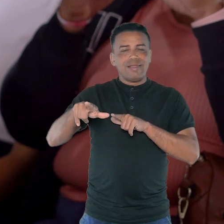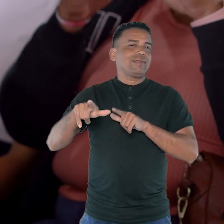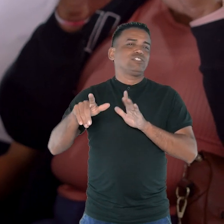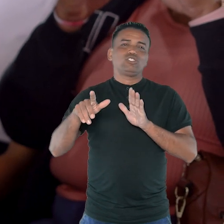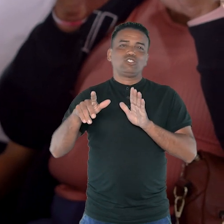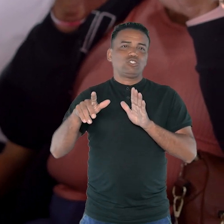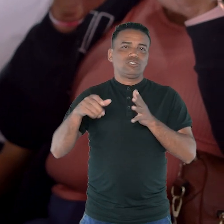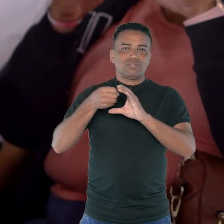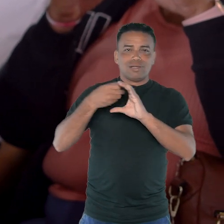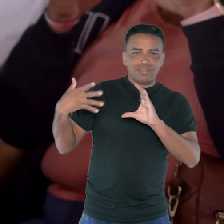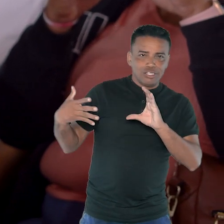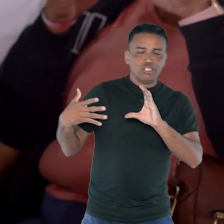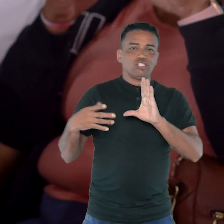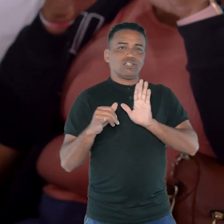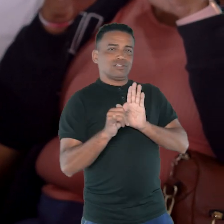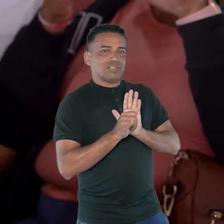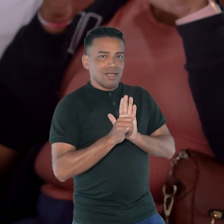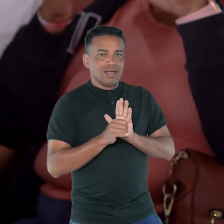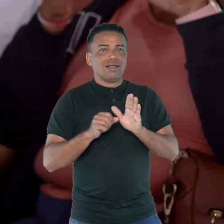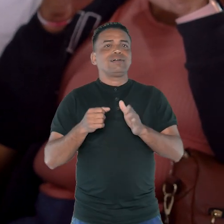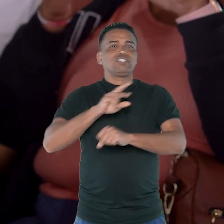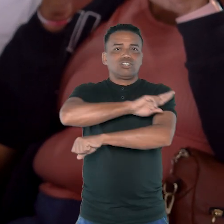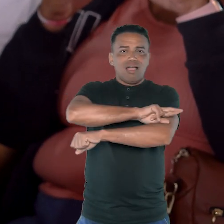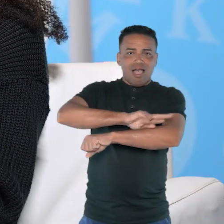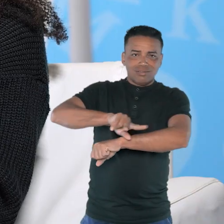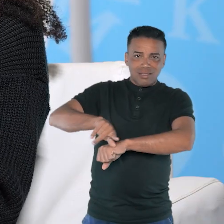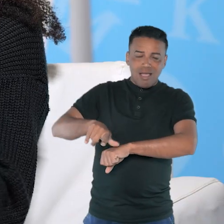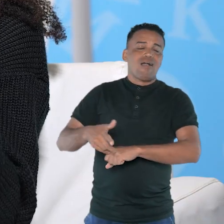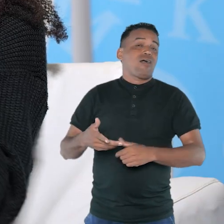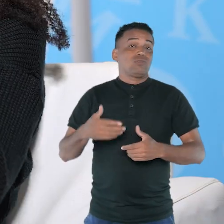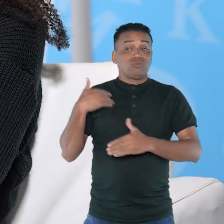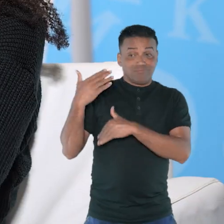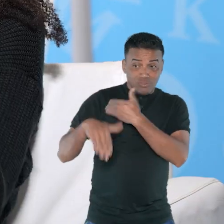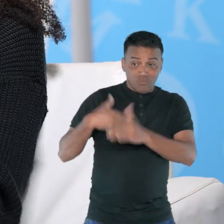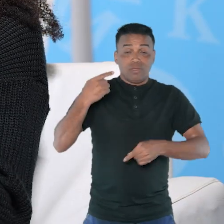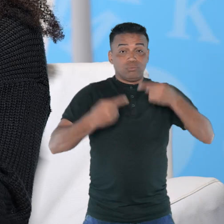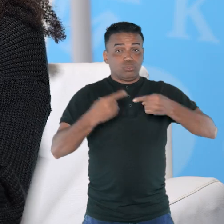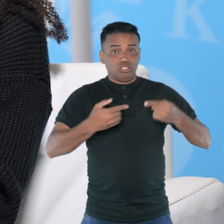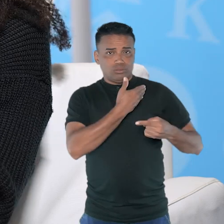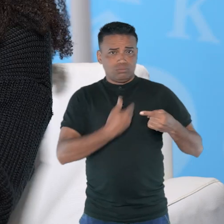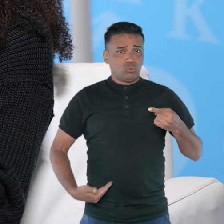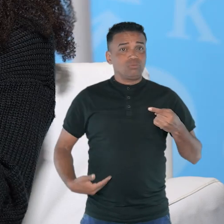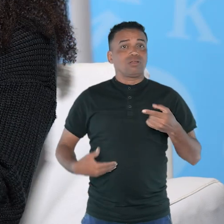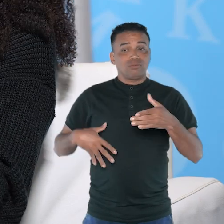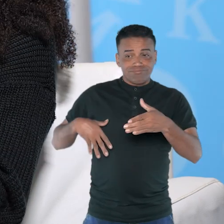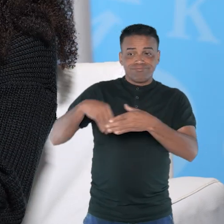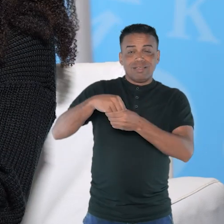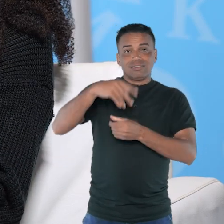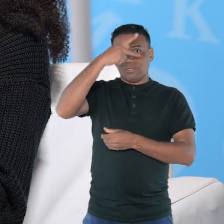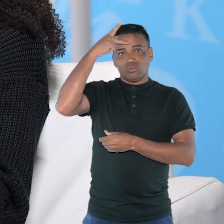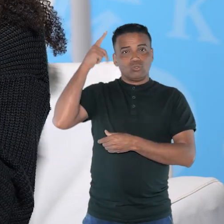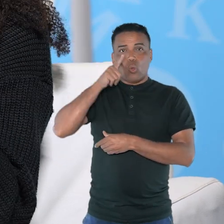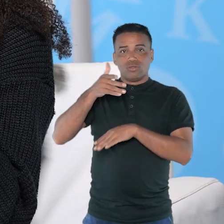identitária, racial. A gente já teve muitos avanços na questão das políticas públicas que levaram essas pessoas para a universidade, mas quando eu cheguei